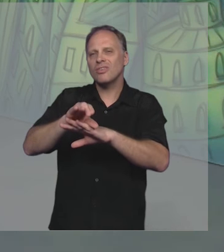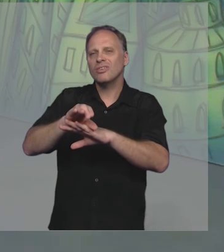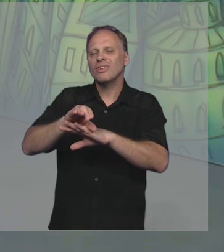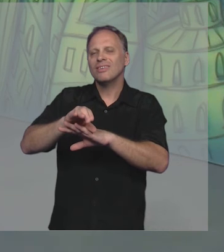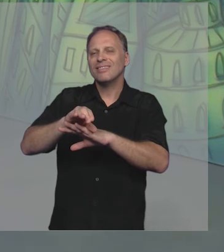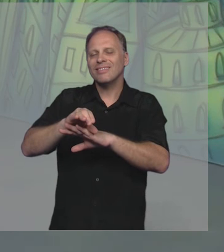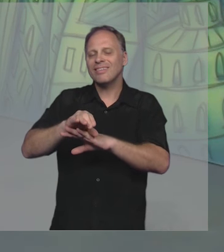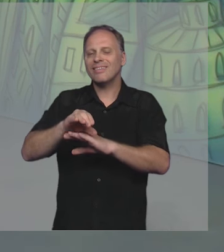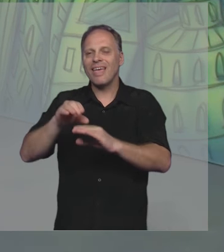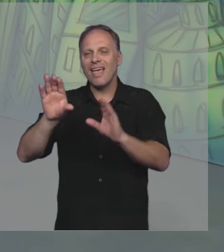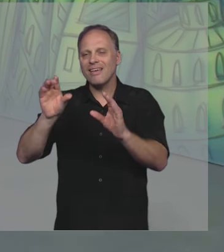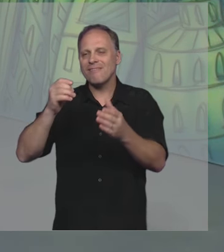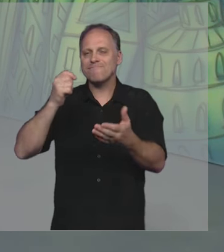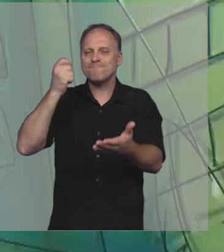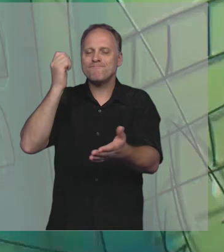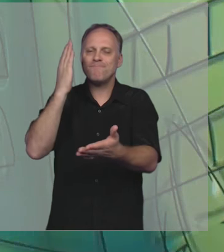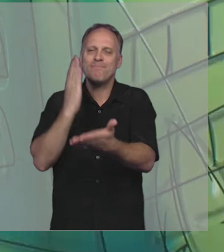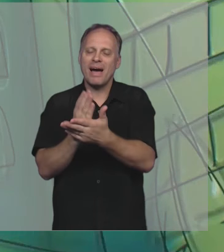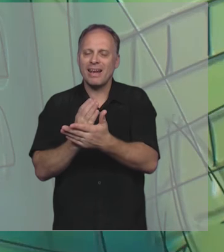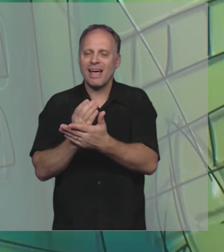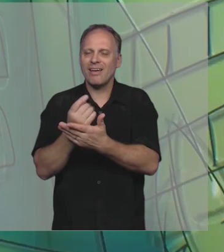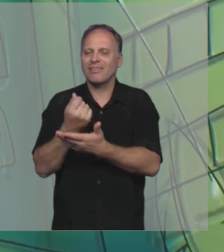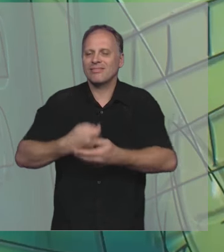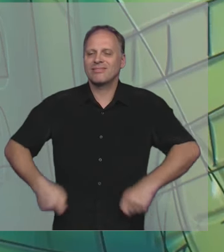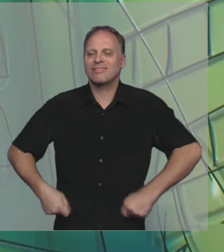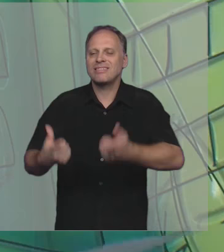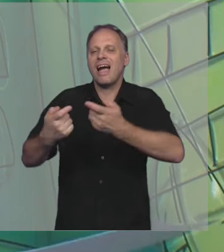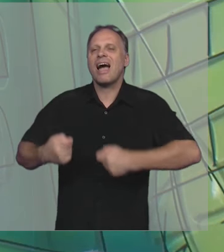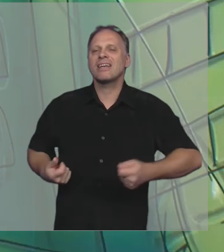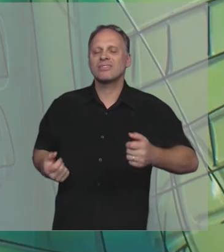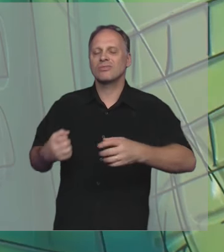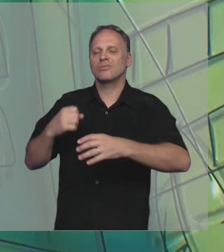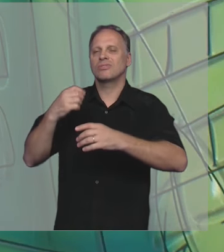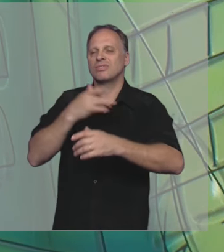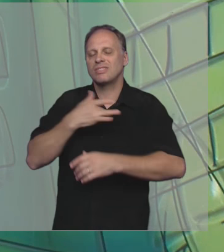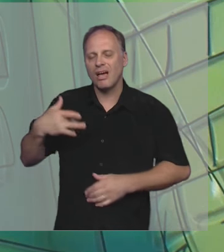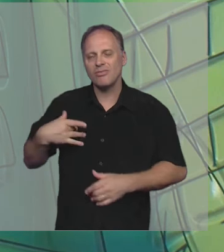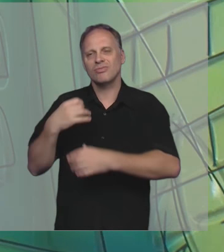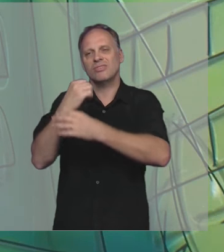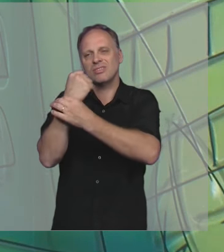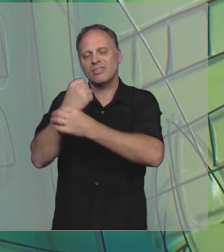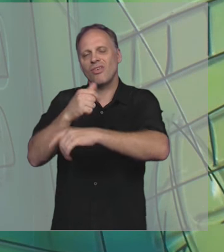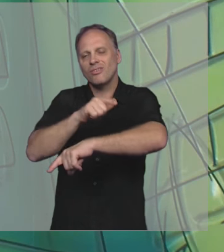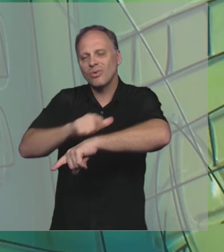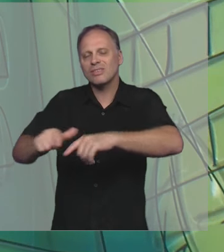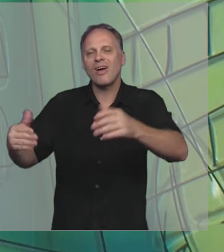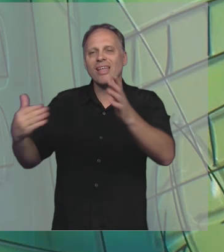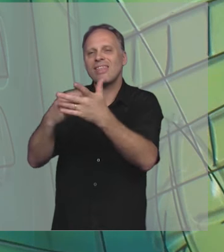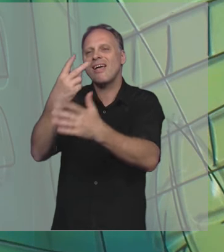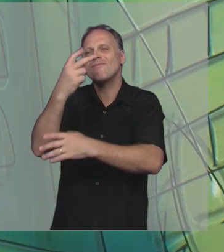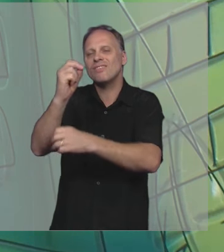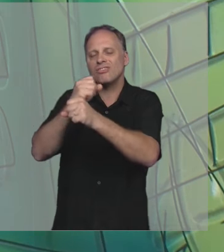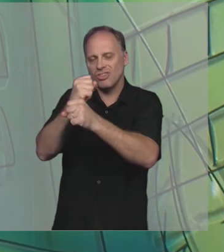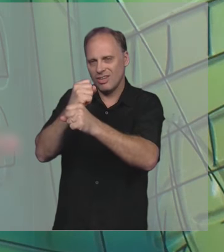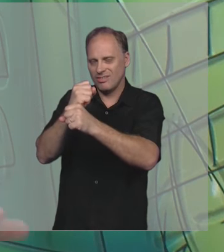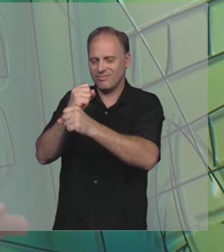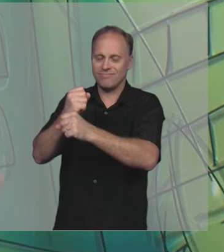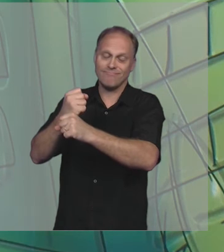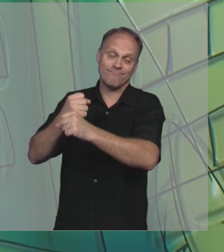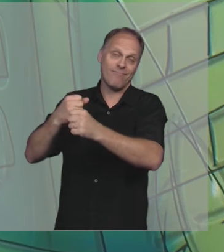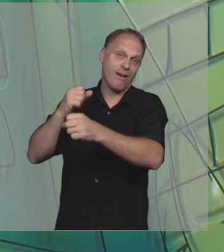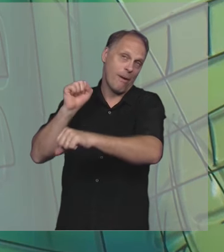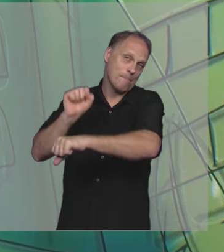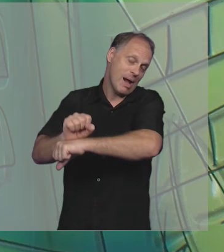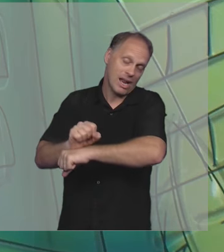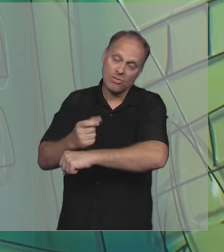os gastos, né, com saúde, educação, saúde e segurança por até 20 anos, né? Sem contar